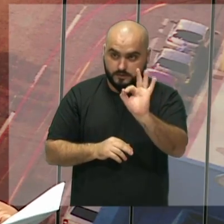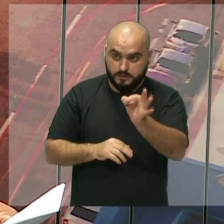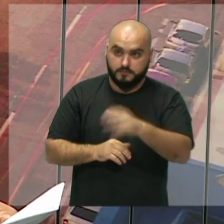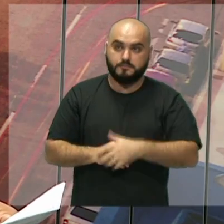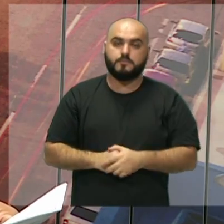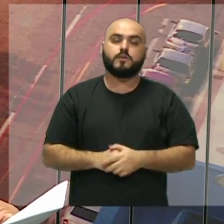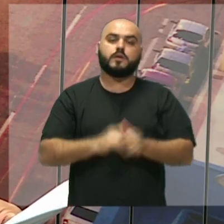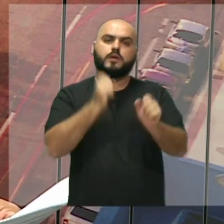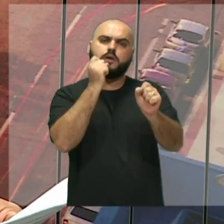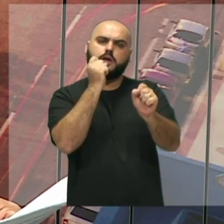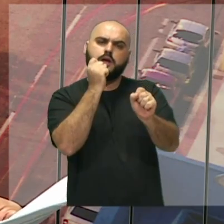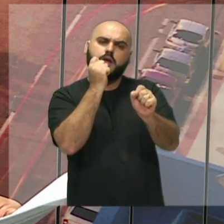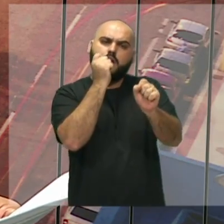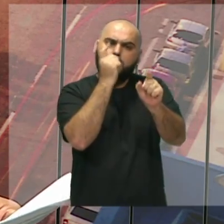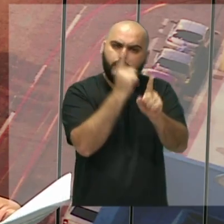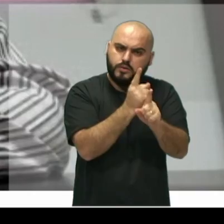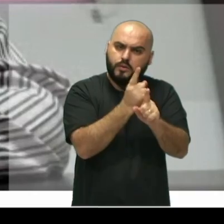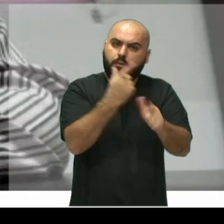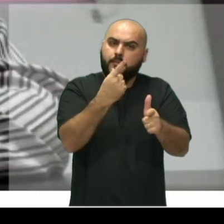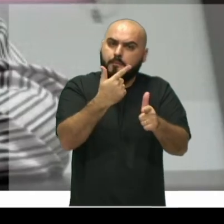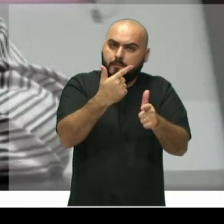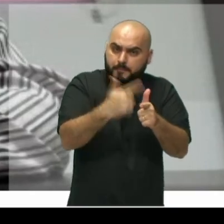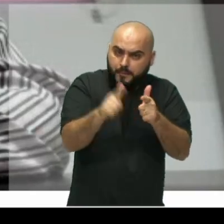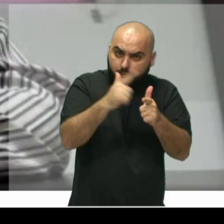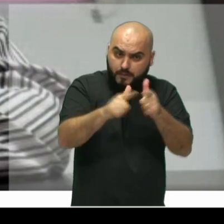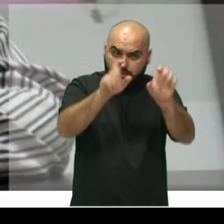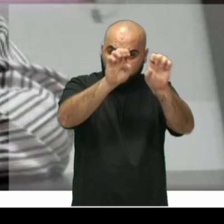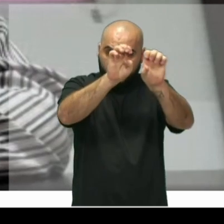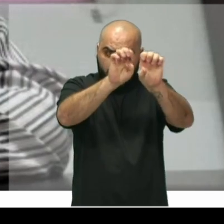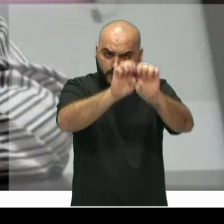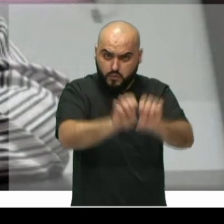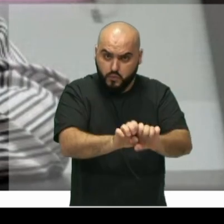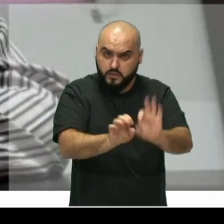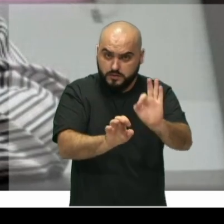alguns problemas na infraestrutura.